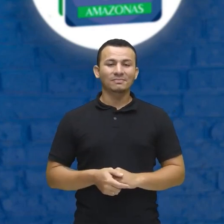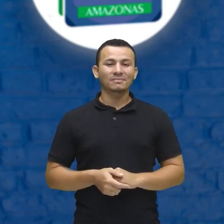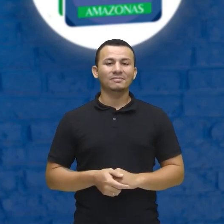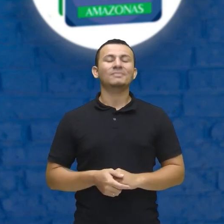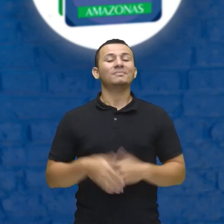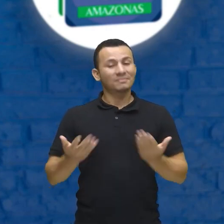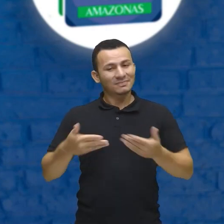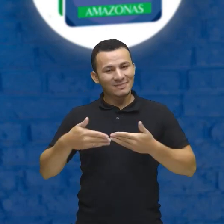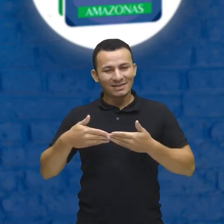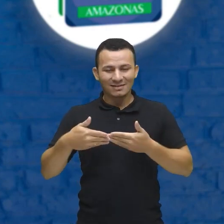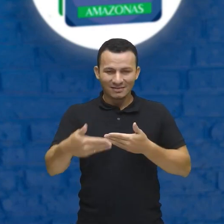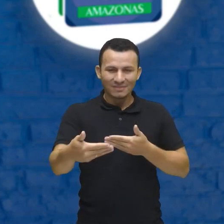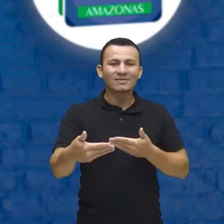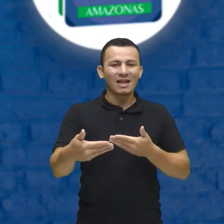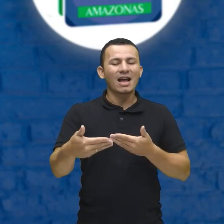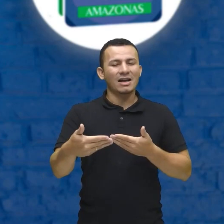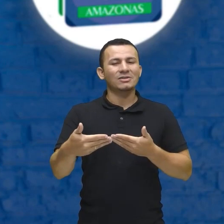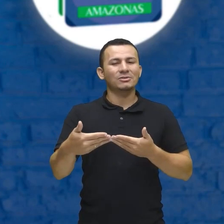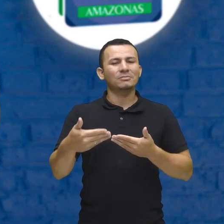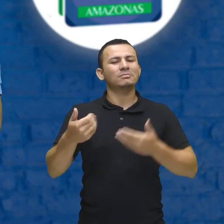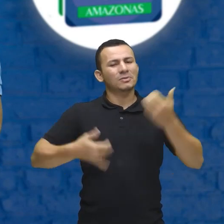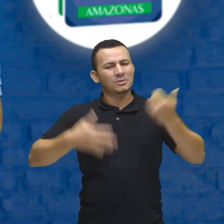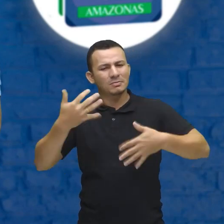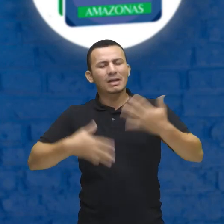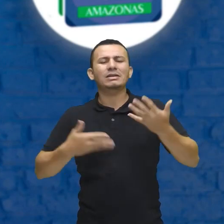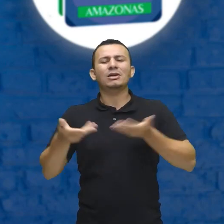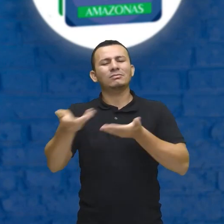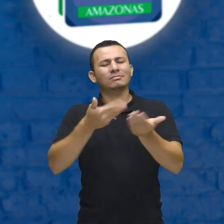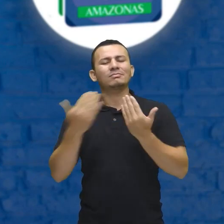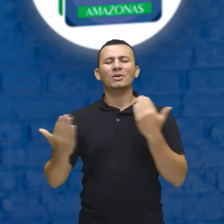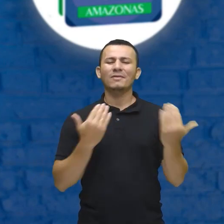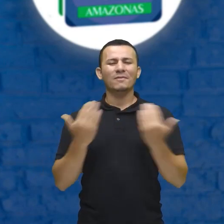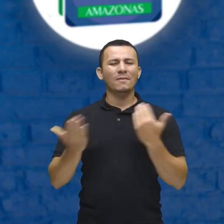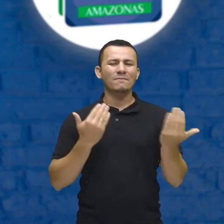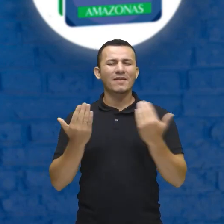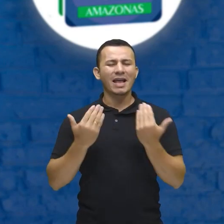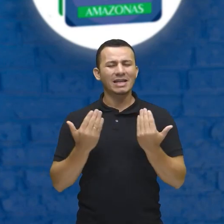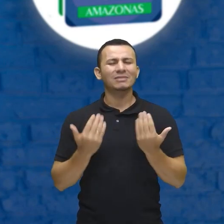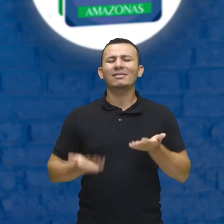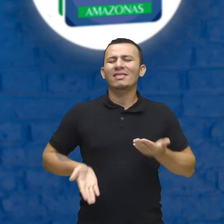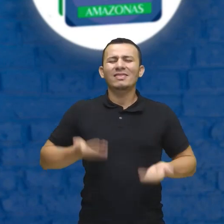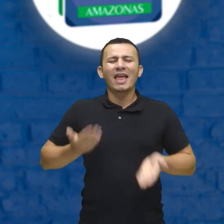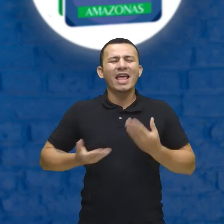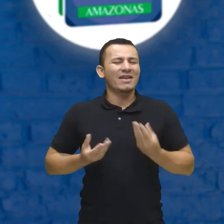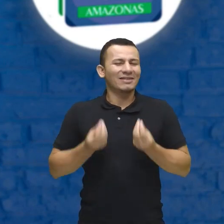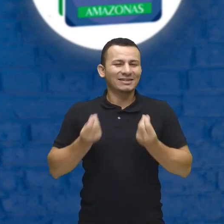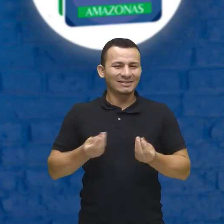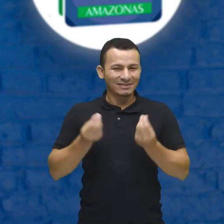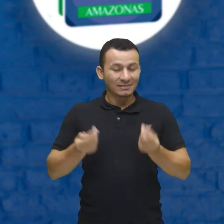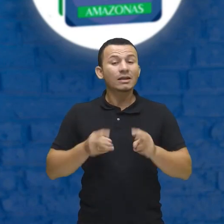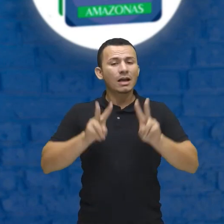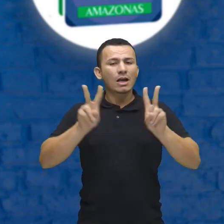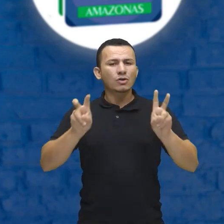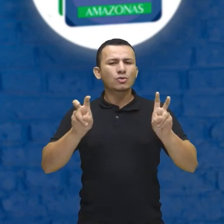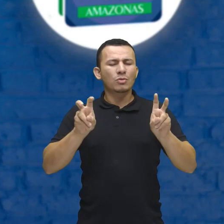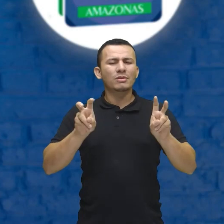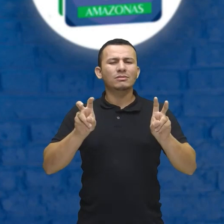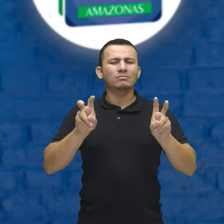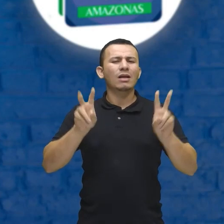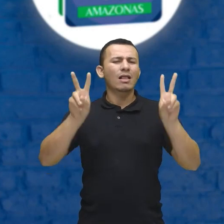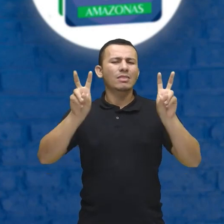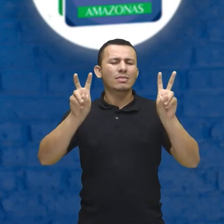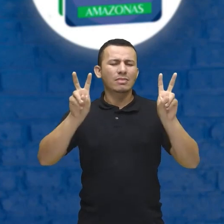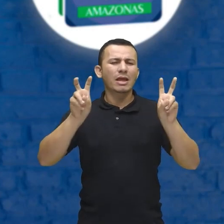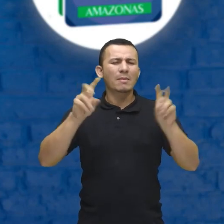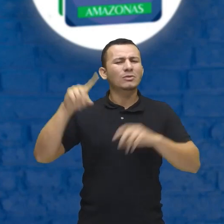dar continuidade ao nosso processo, à nossa conversa, essa conversa que está sendo tão leve, né? Falar de algo que está tão presente na